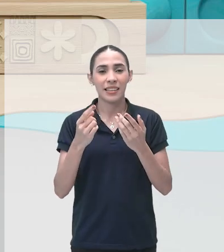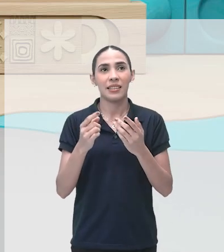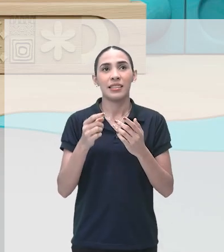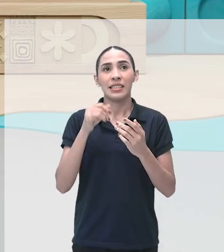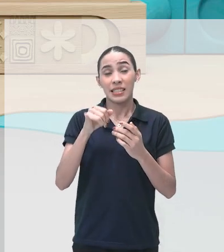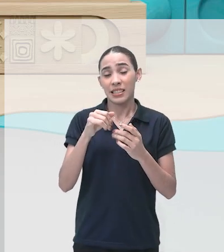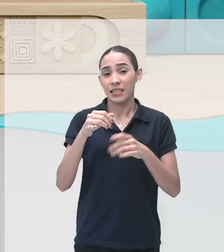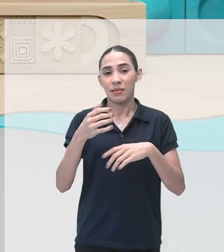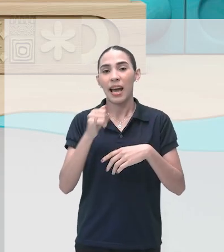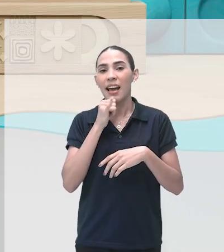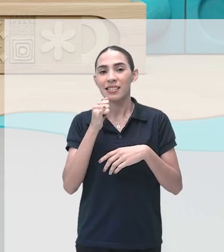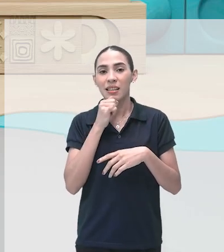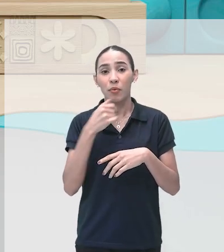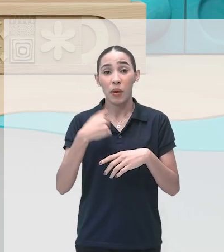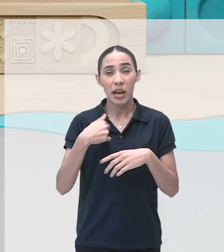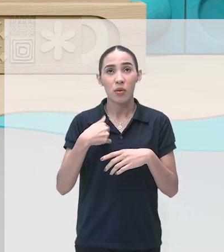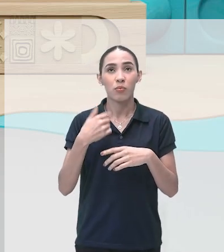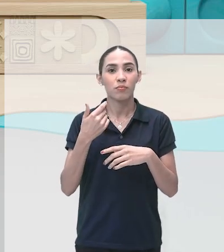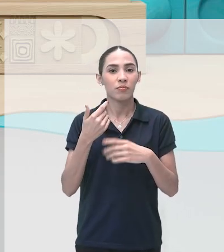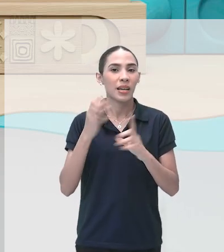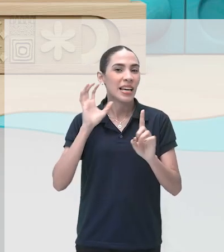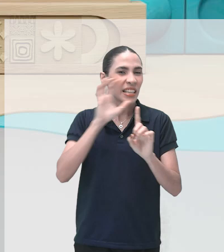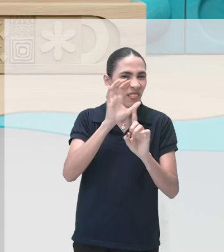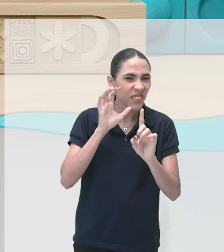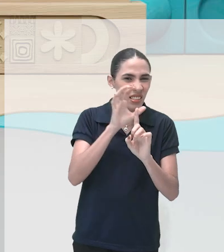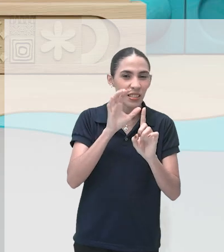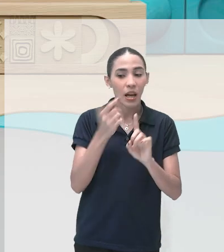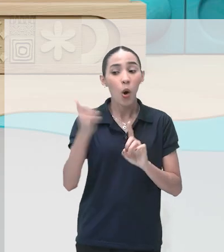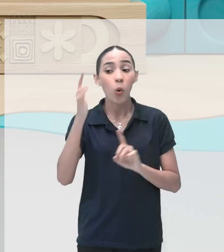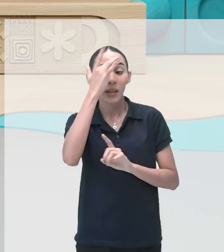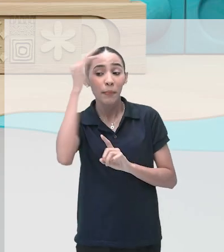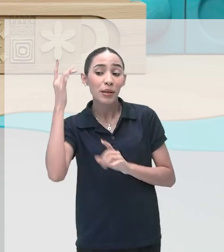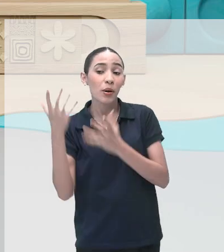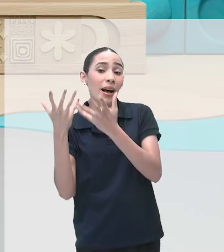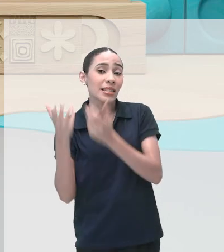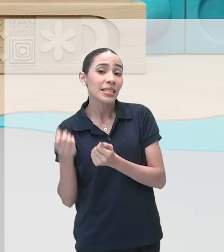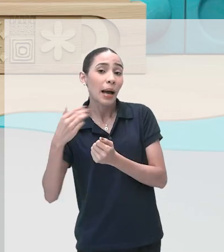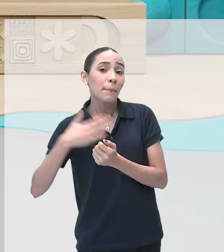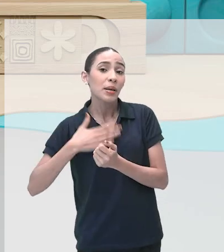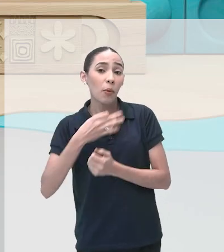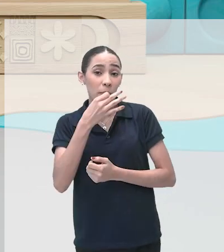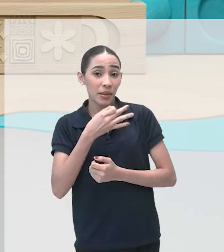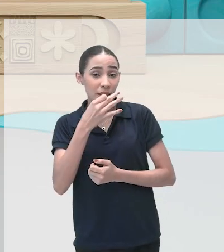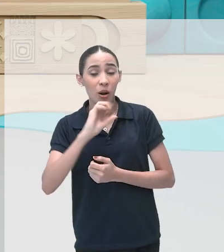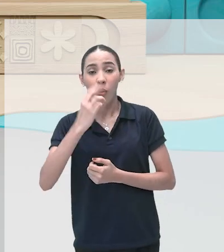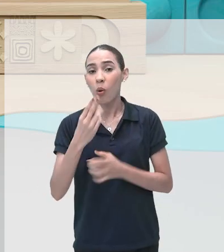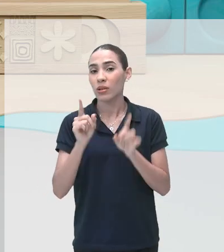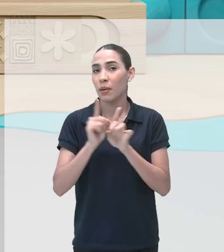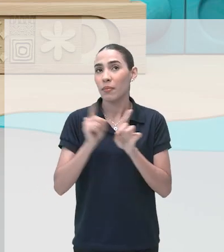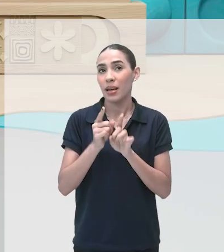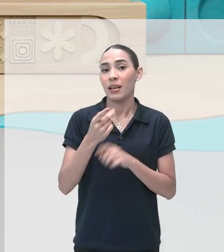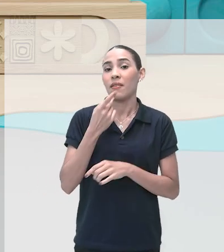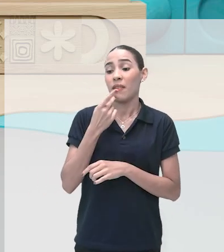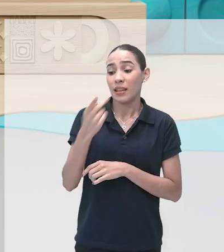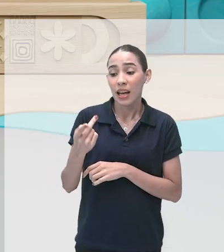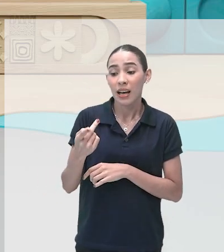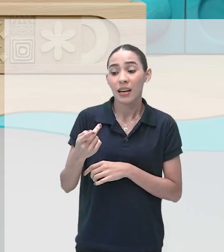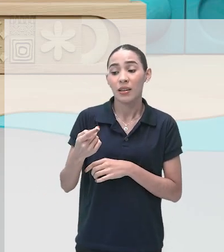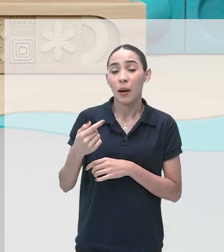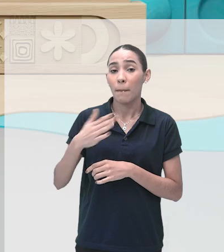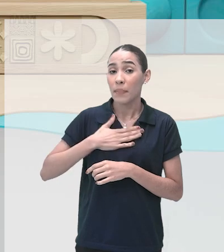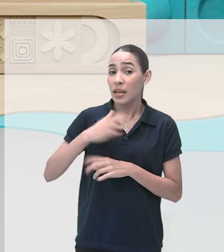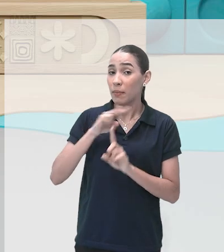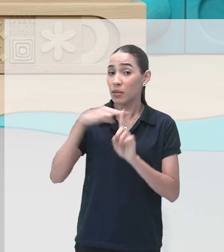tentando convencer a outra pessoa a assumir o meu ponto de vista, ou então dizer para outra pessoa que o meu ponto de vista é